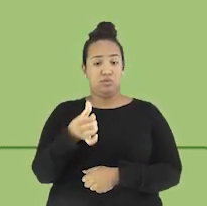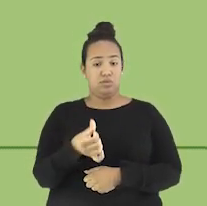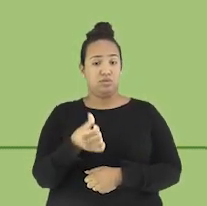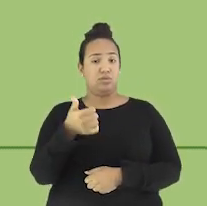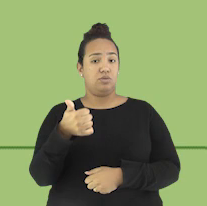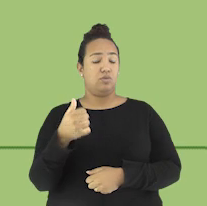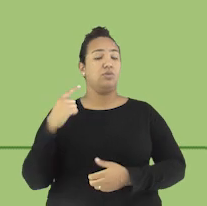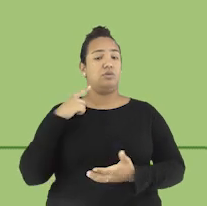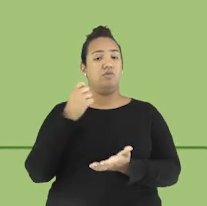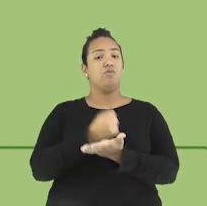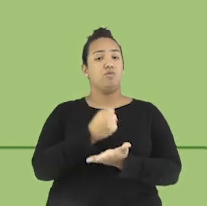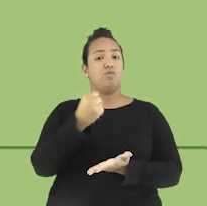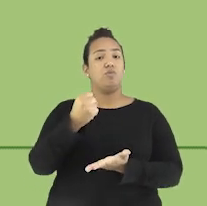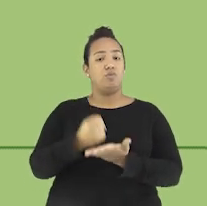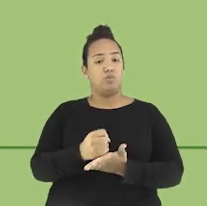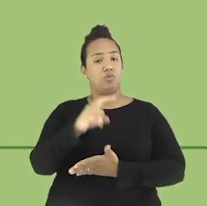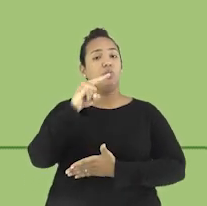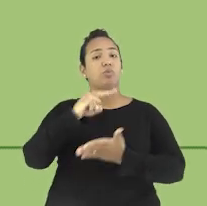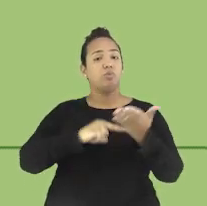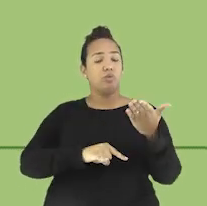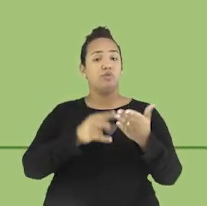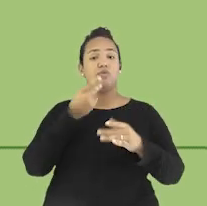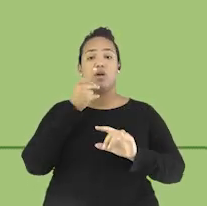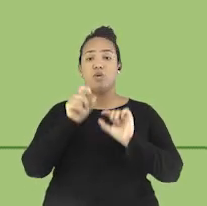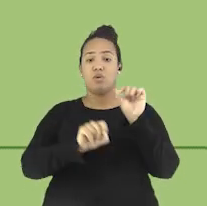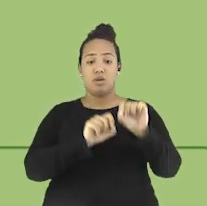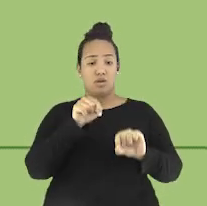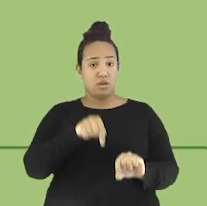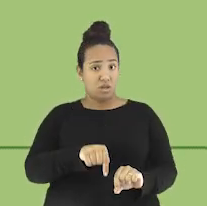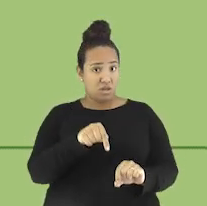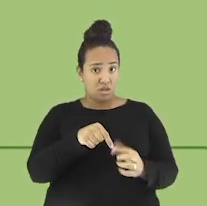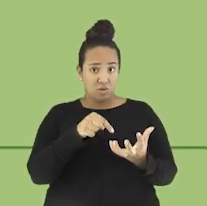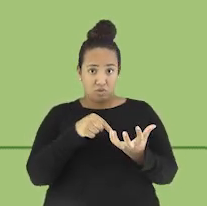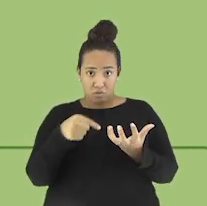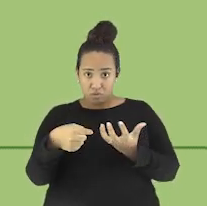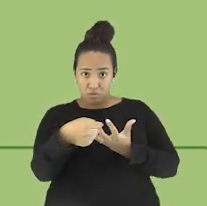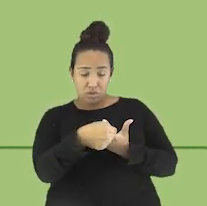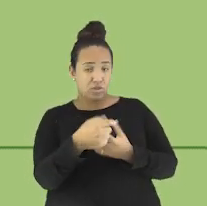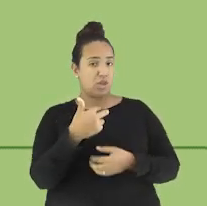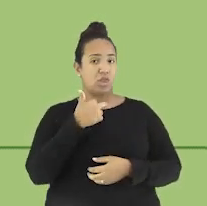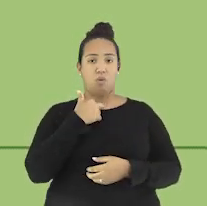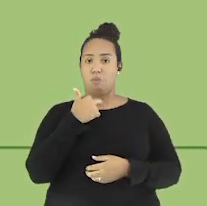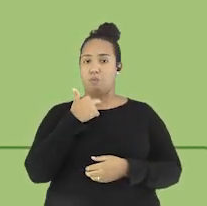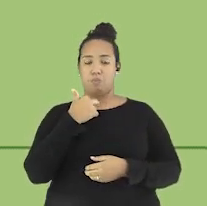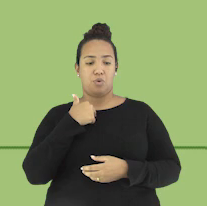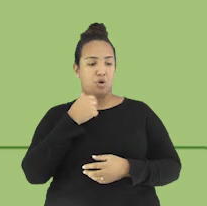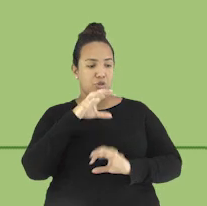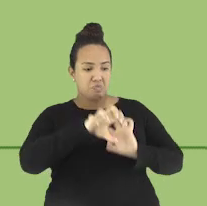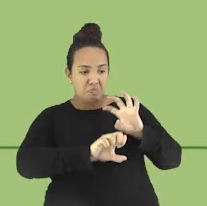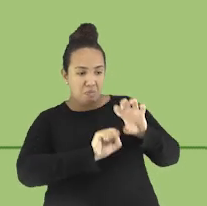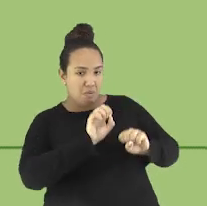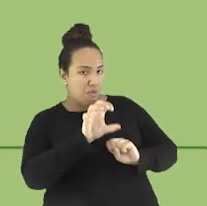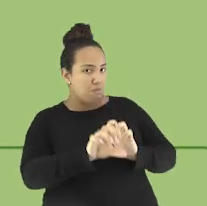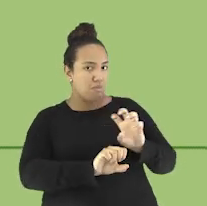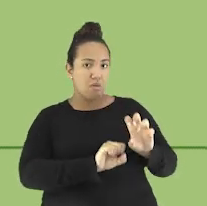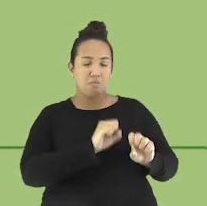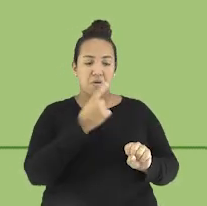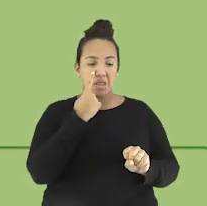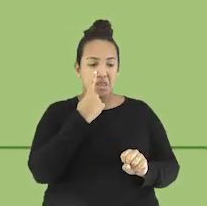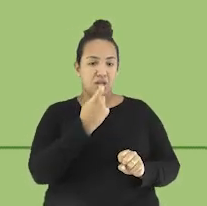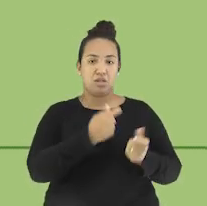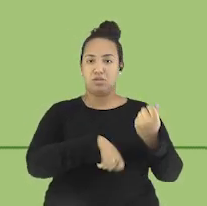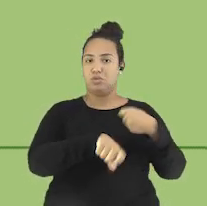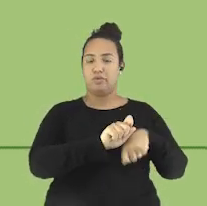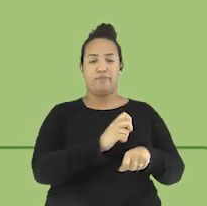foi sancionado o Tratado de Antártica, que prevê que o continente não pode ser ocupado e explorado com intenções